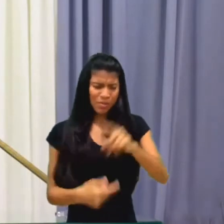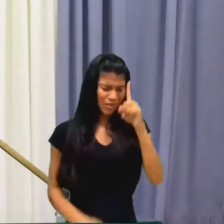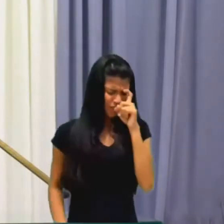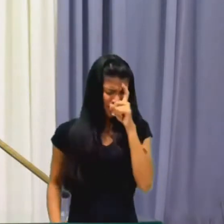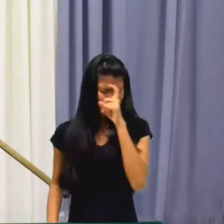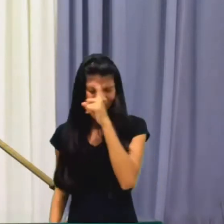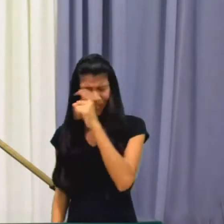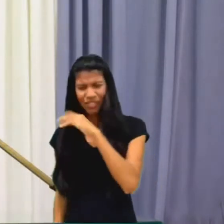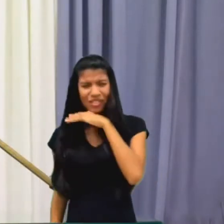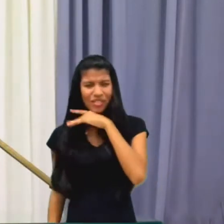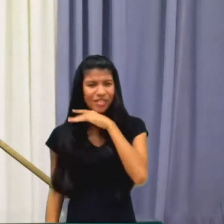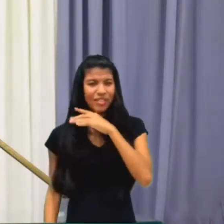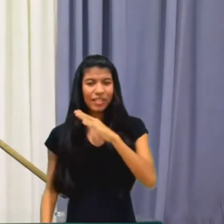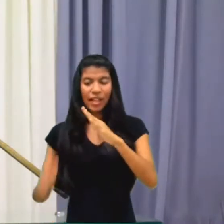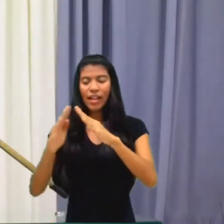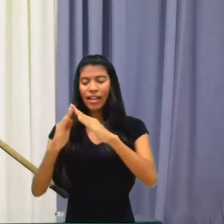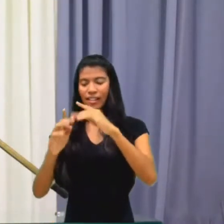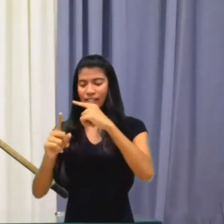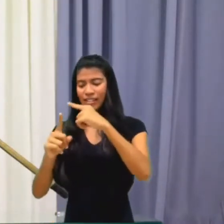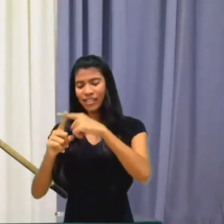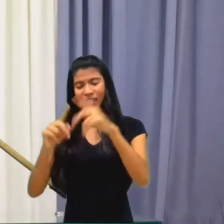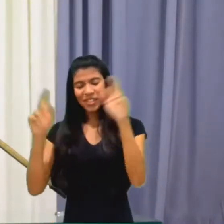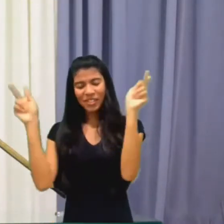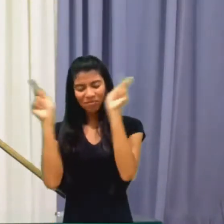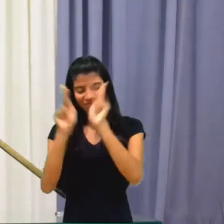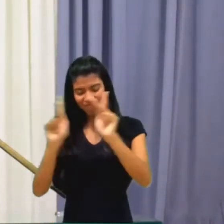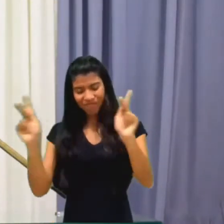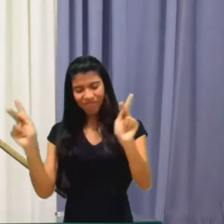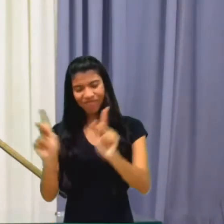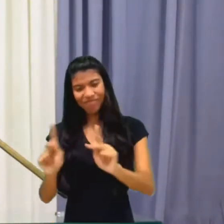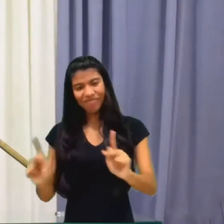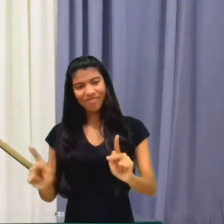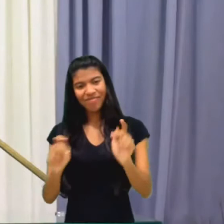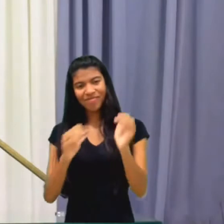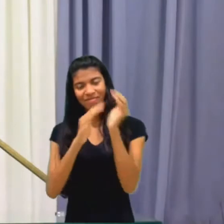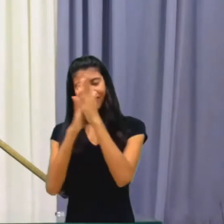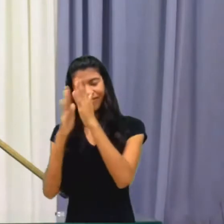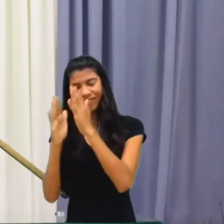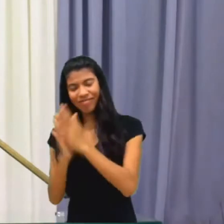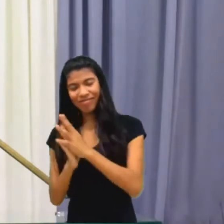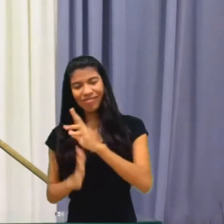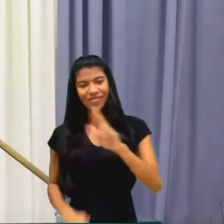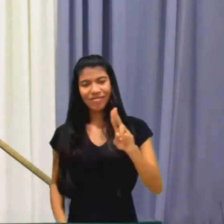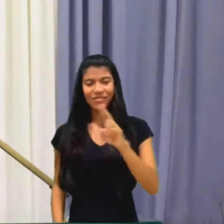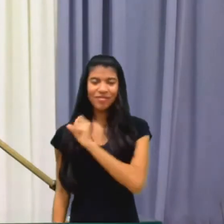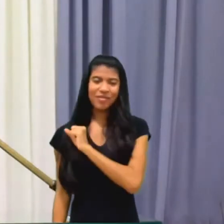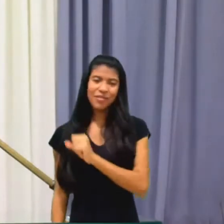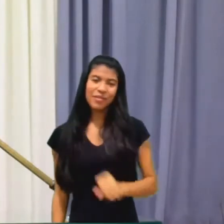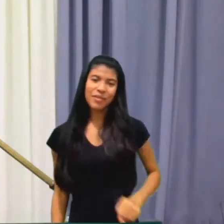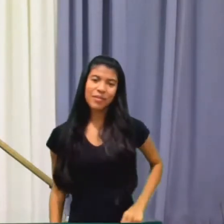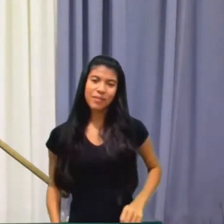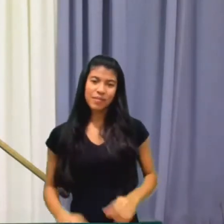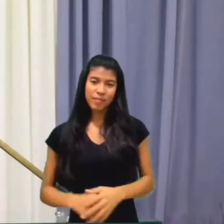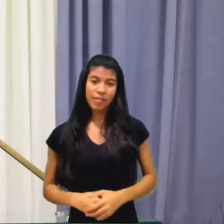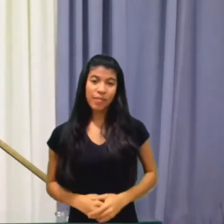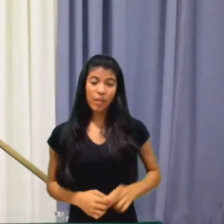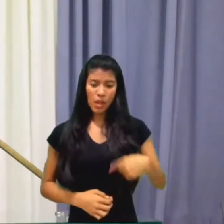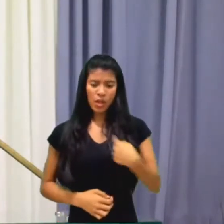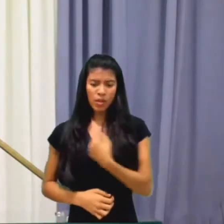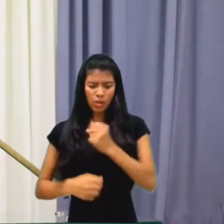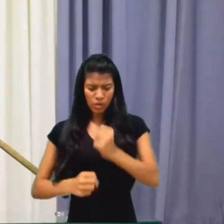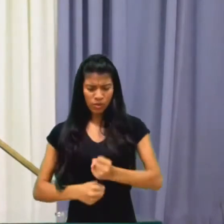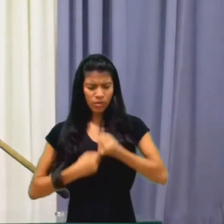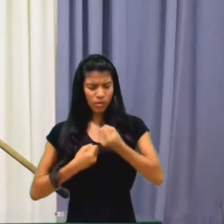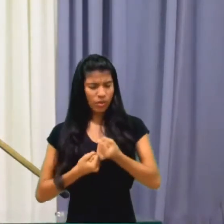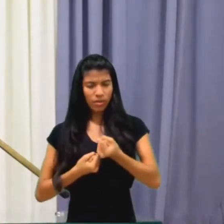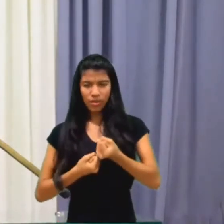a igreja está em paz. Bendito seja o nome do Senhor. E não está em paz porque nós mesmos somos fortes,